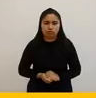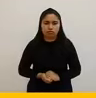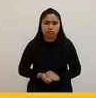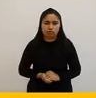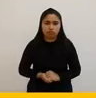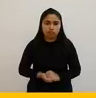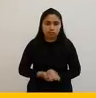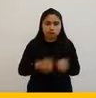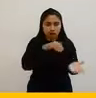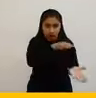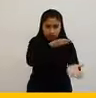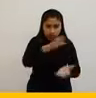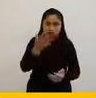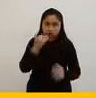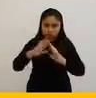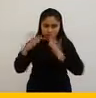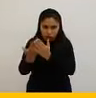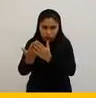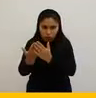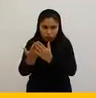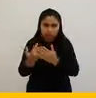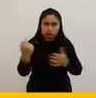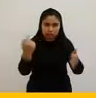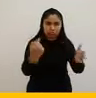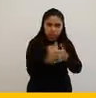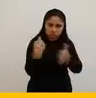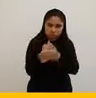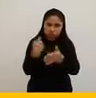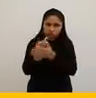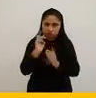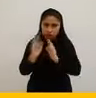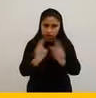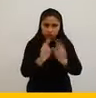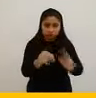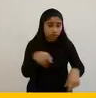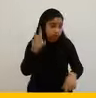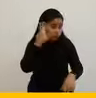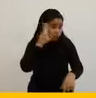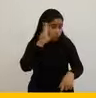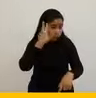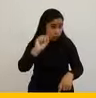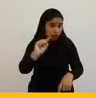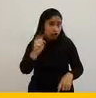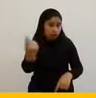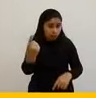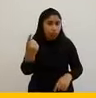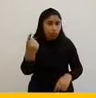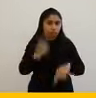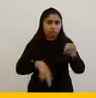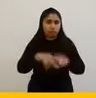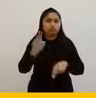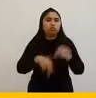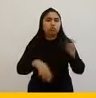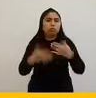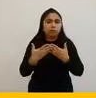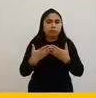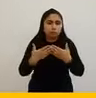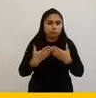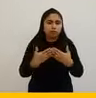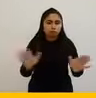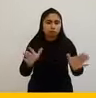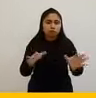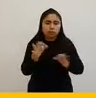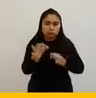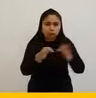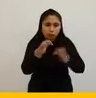Kit merenda. Tem novas perguntas sobre o kit merenda. Segunda-feira, dia 1º de junho, será aberto o